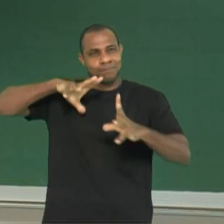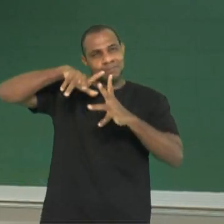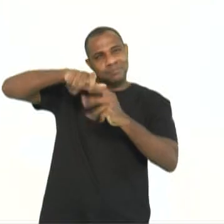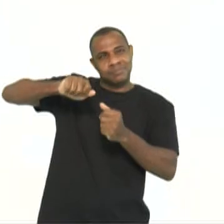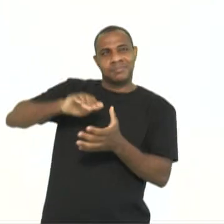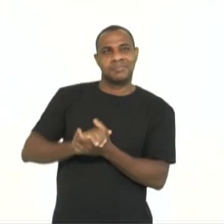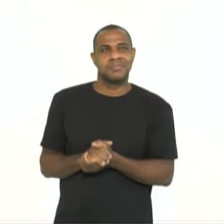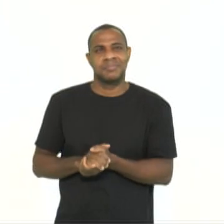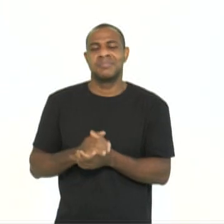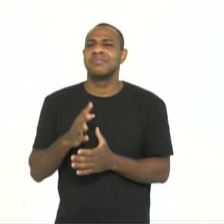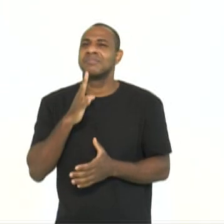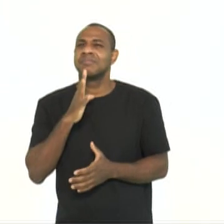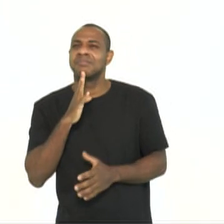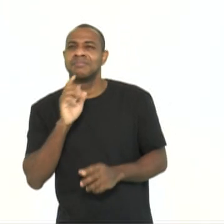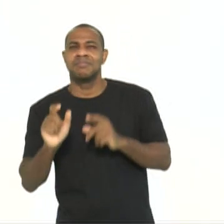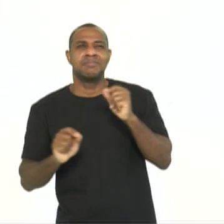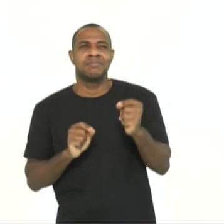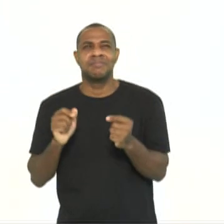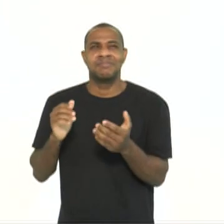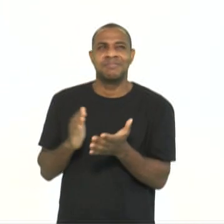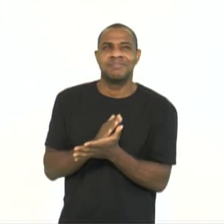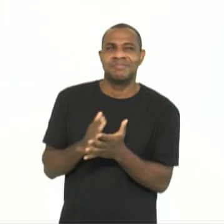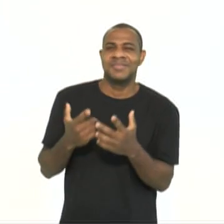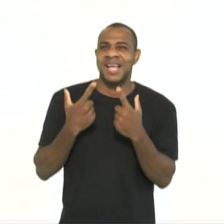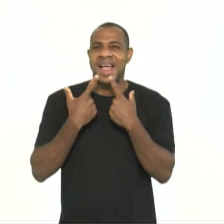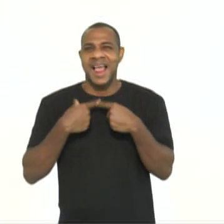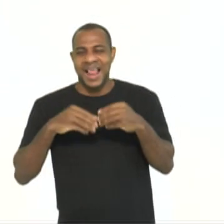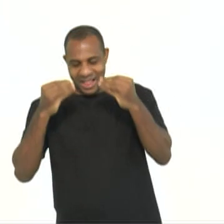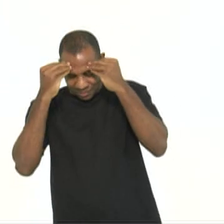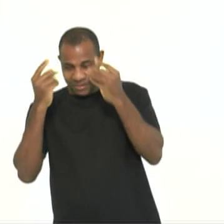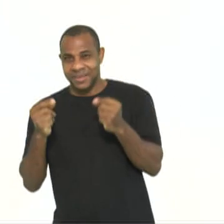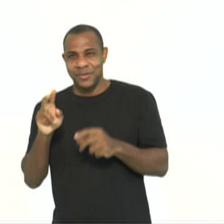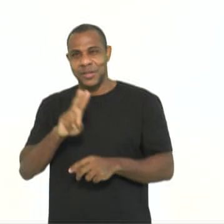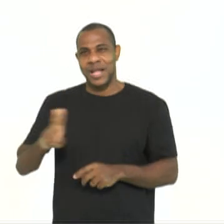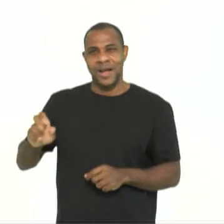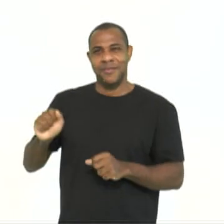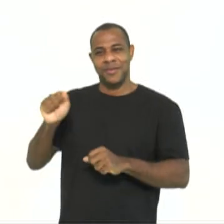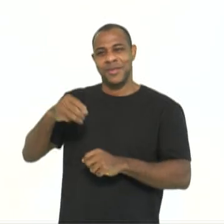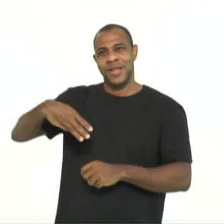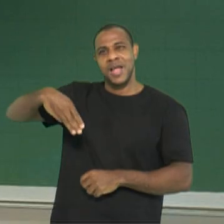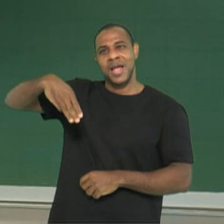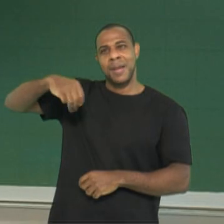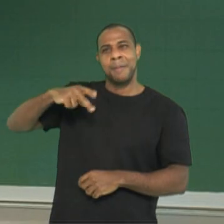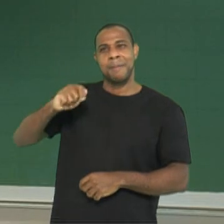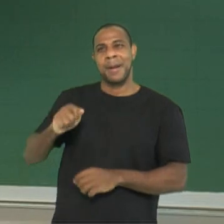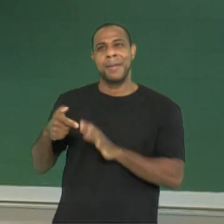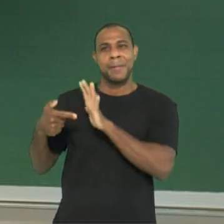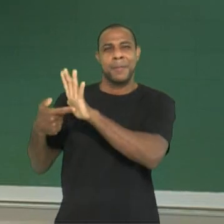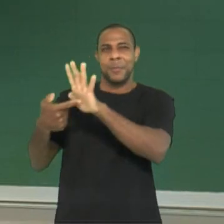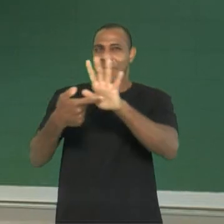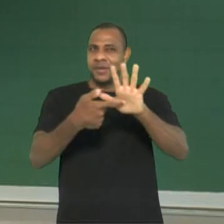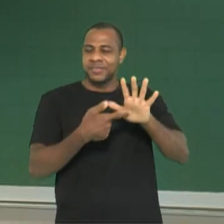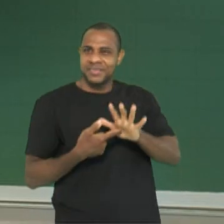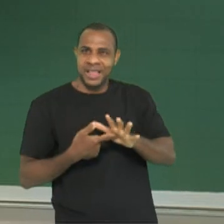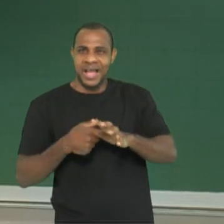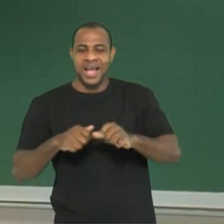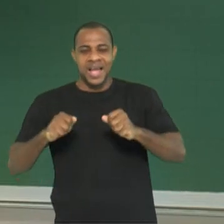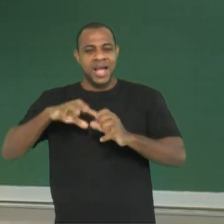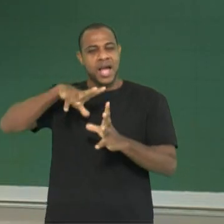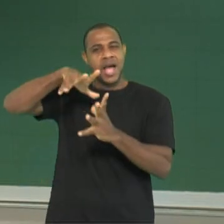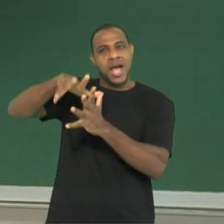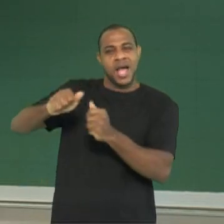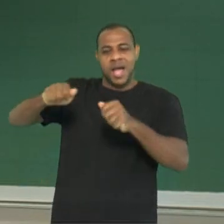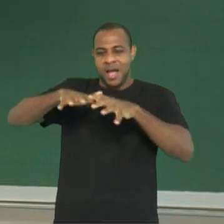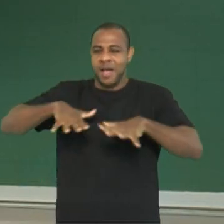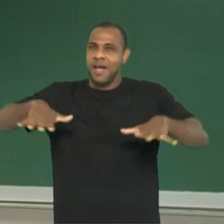Então nós vamos conhecer um pouco dessa linguagem que é utilizada nos mapas para representar a superfície do nosso planeta e